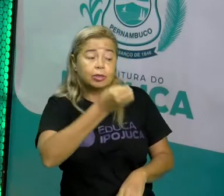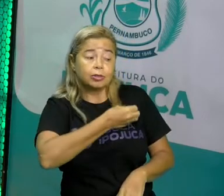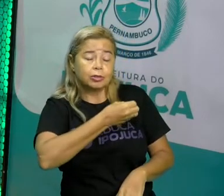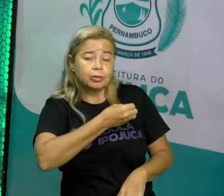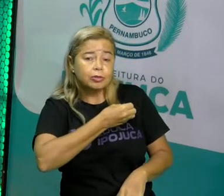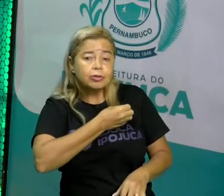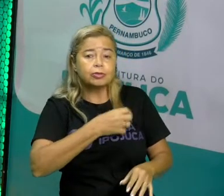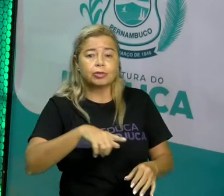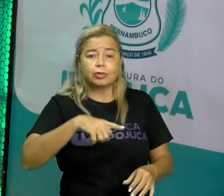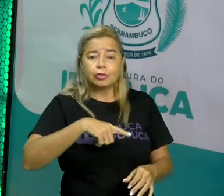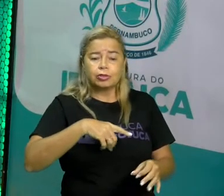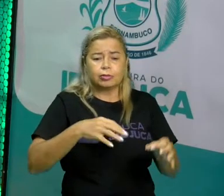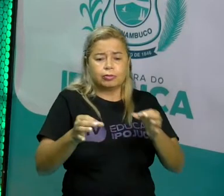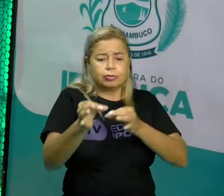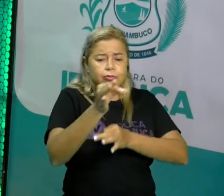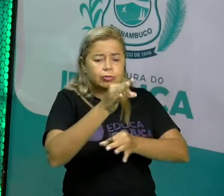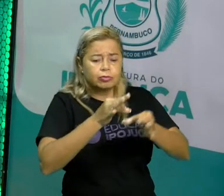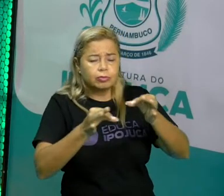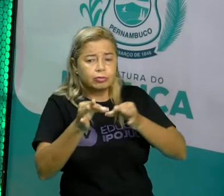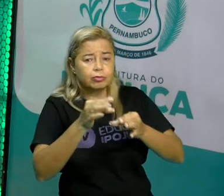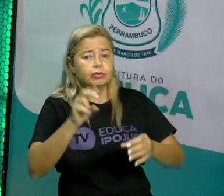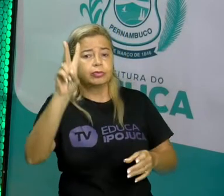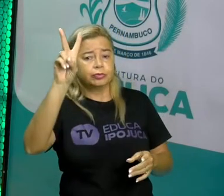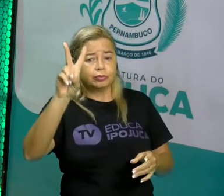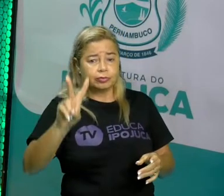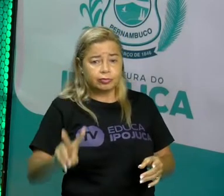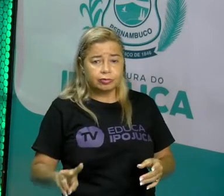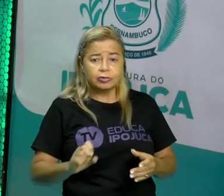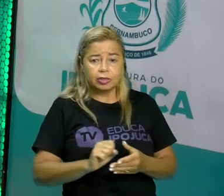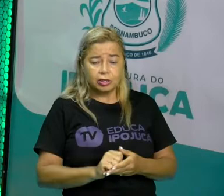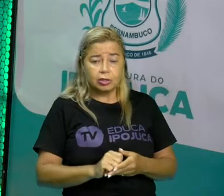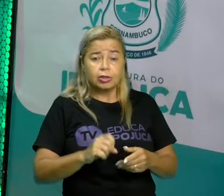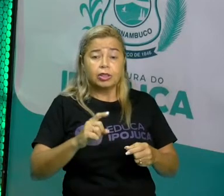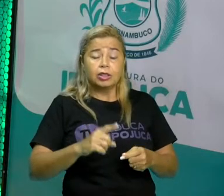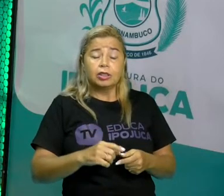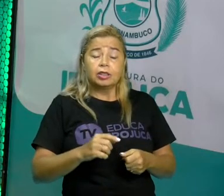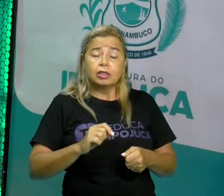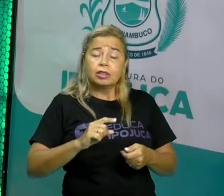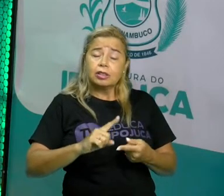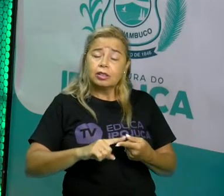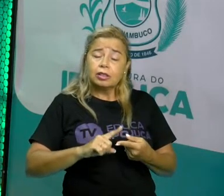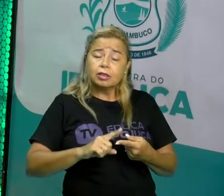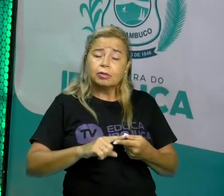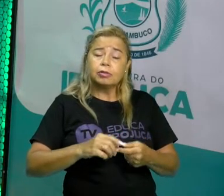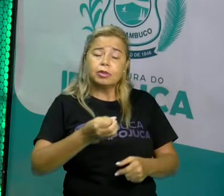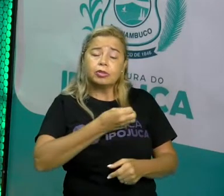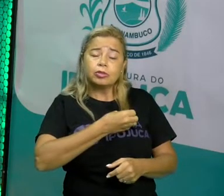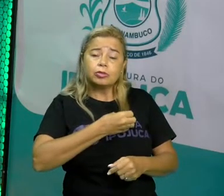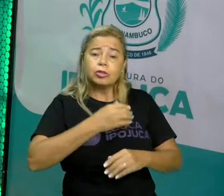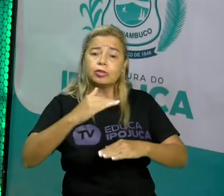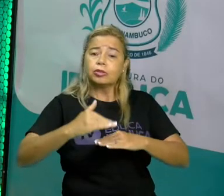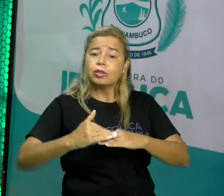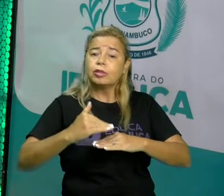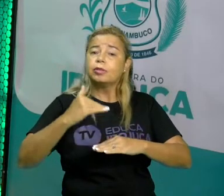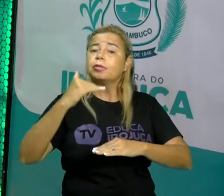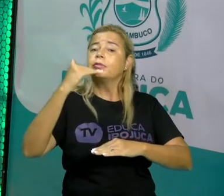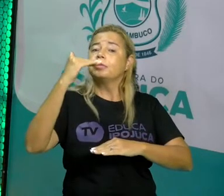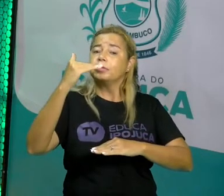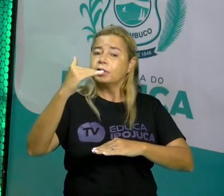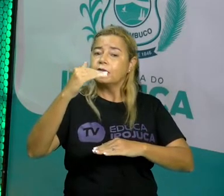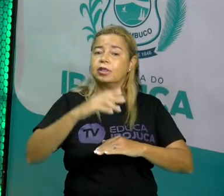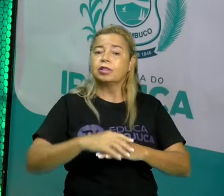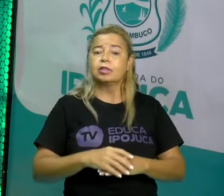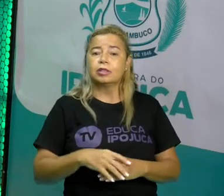ordem, ele tem um valor e esse valor ele vai crescendo de acordo com a ordem. Se eu tenho as moedinhas, eu tenho de 1